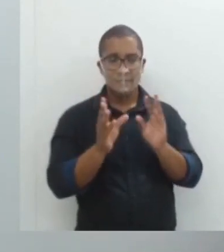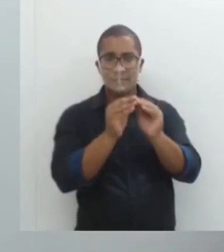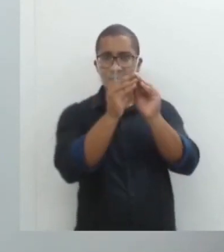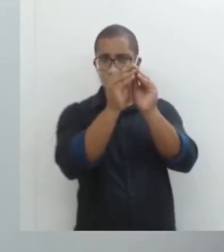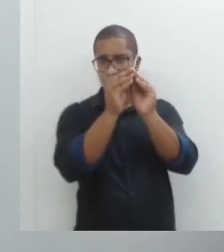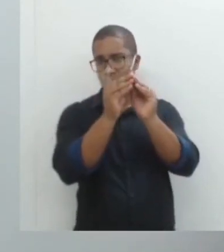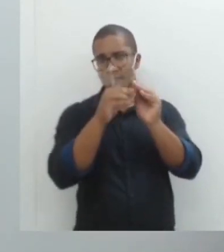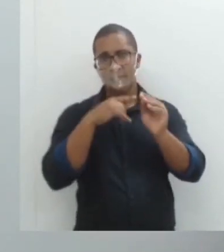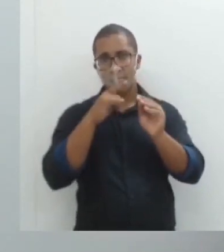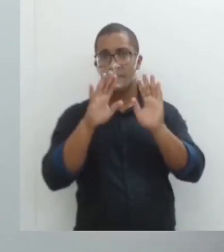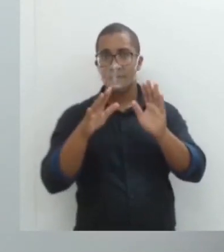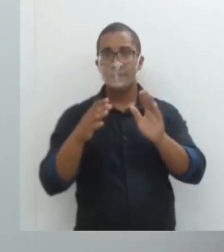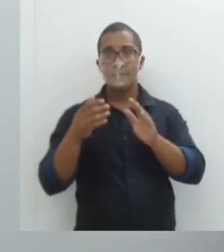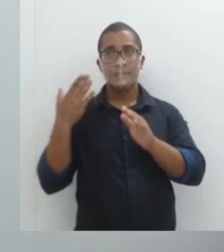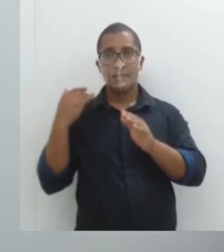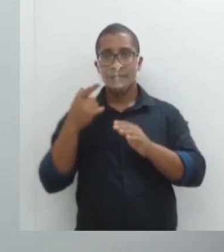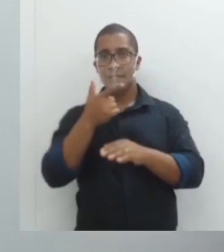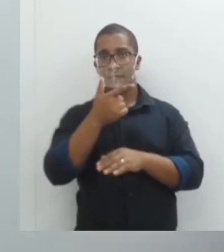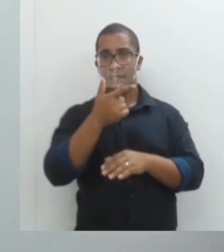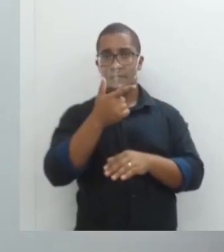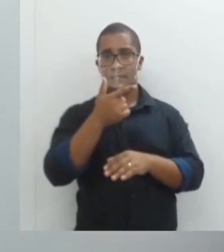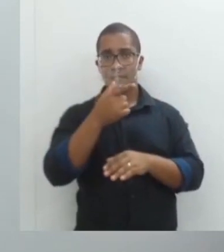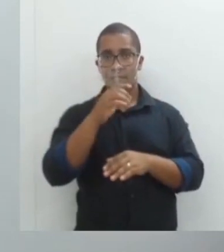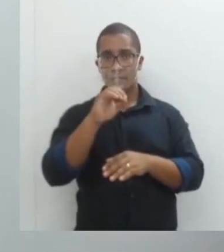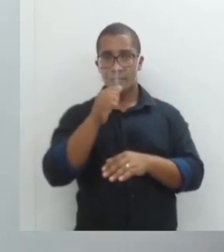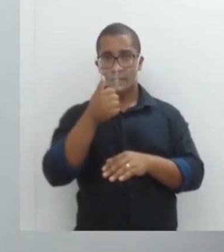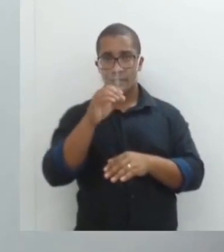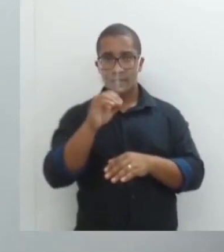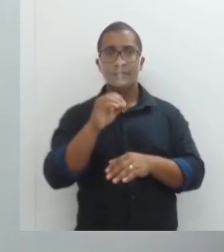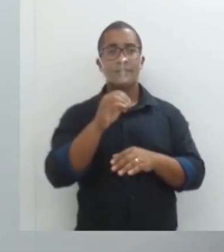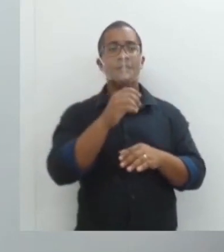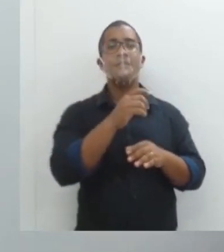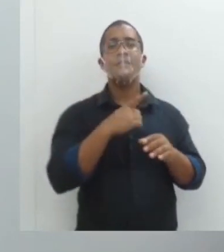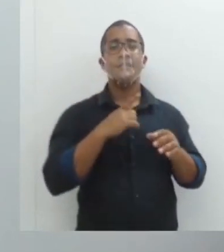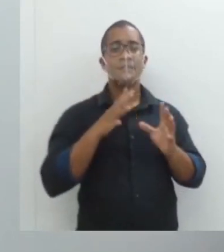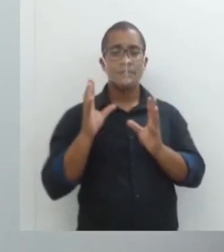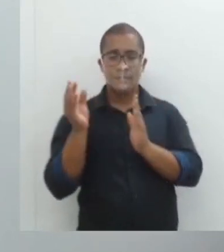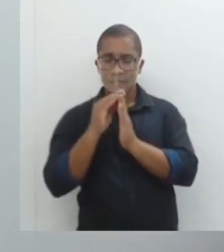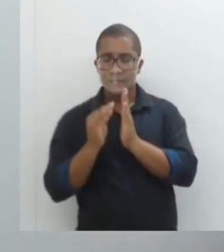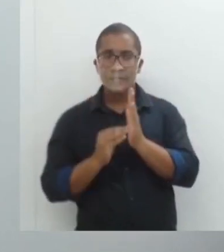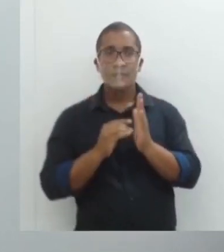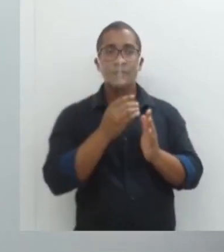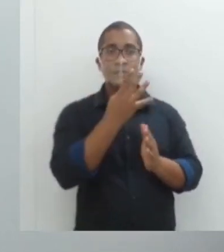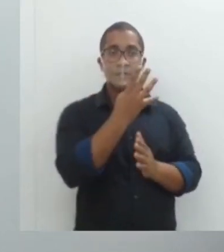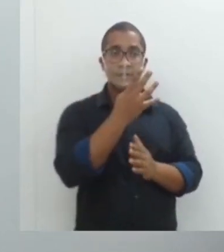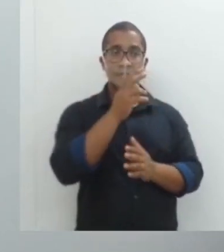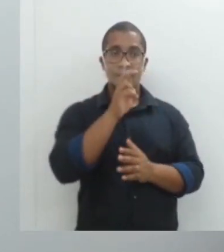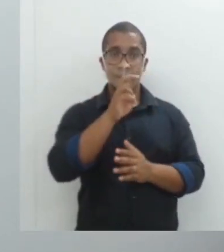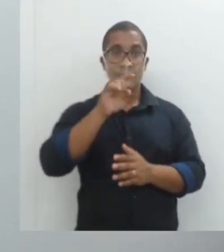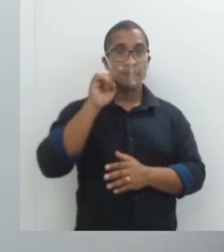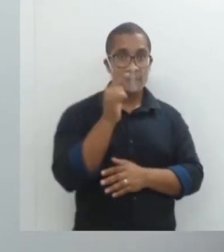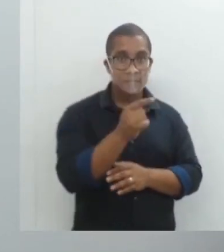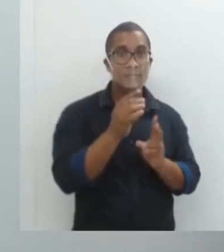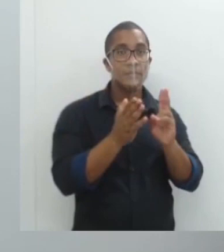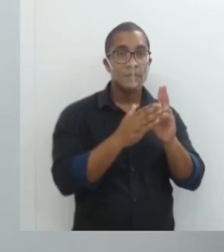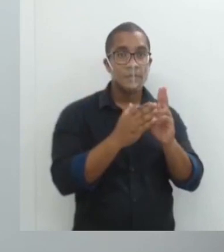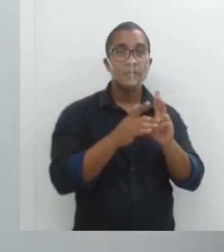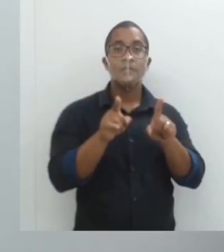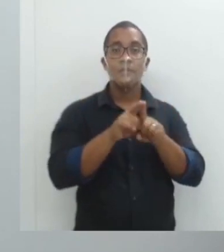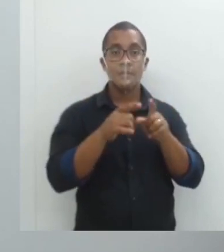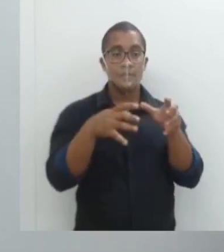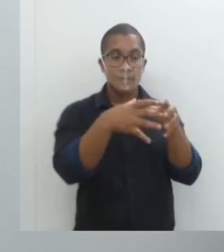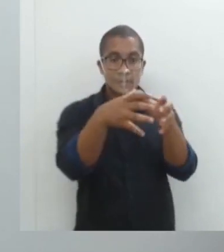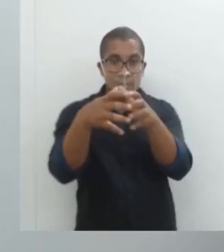dado demonstra um censo de 45 mil índios e 12 nações no nosso estado. Tá